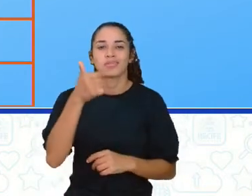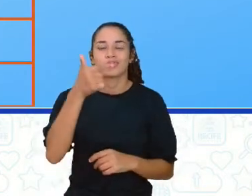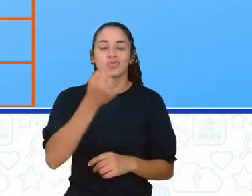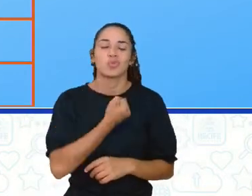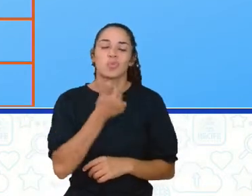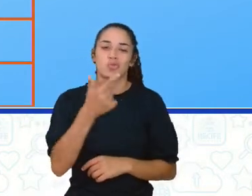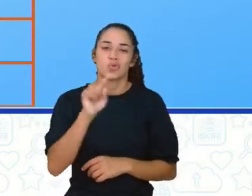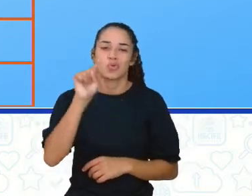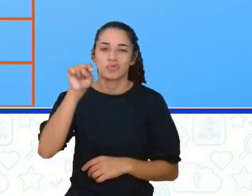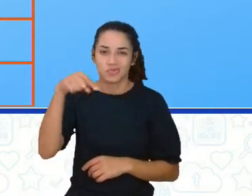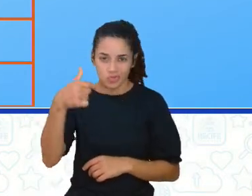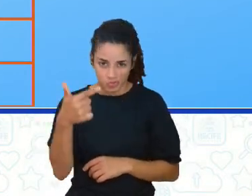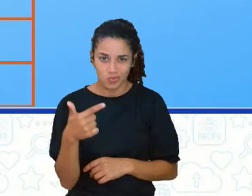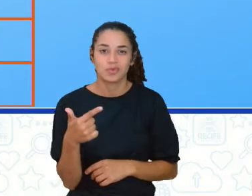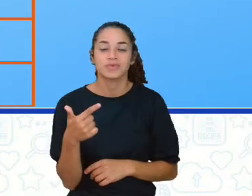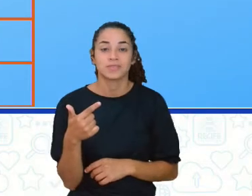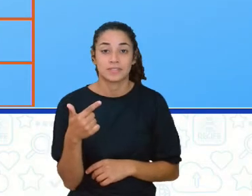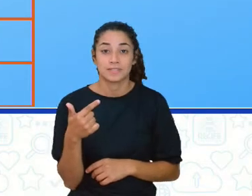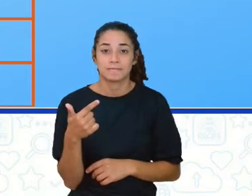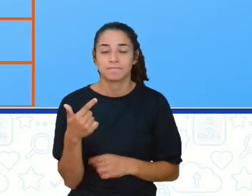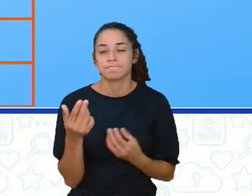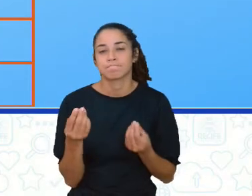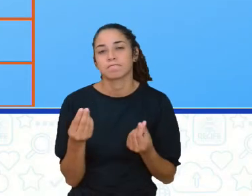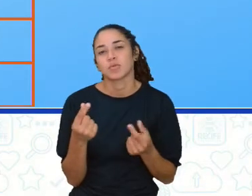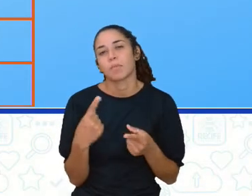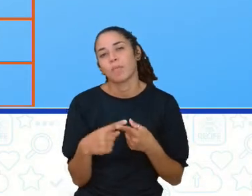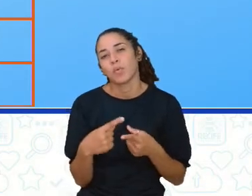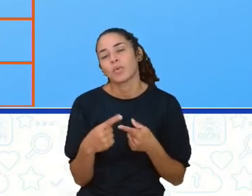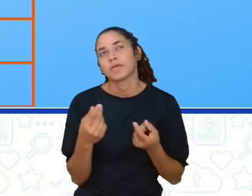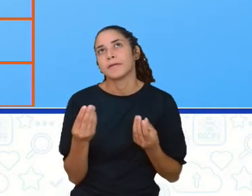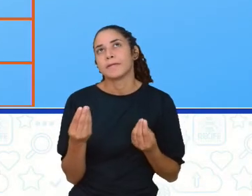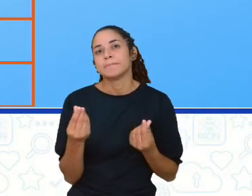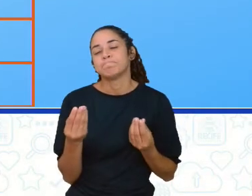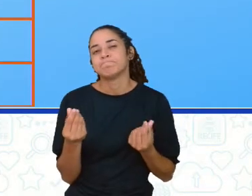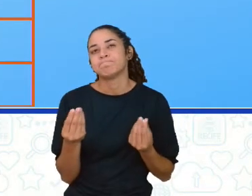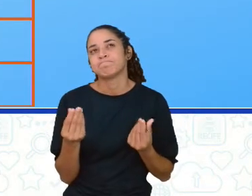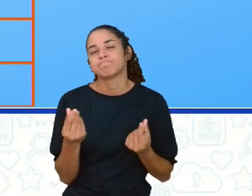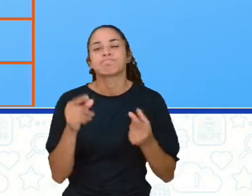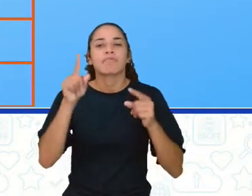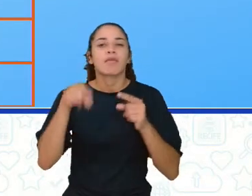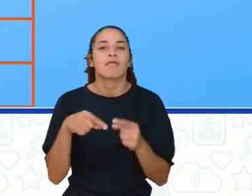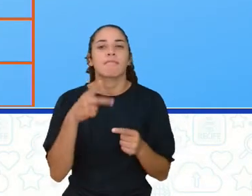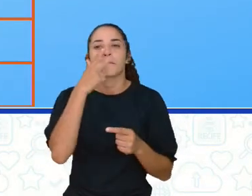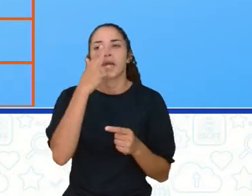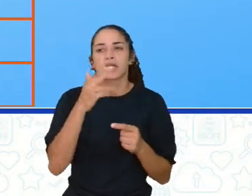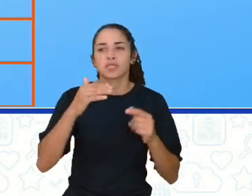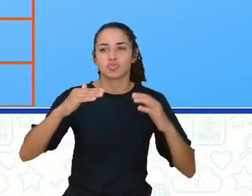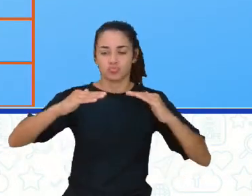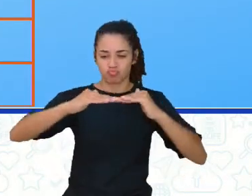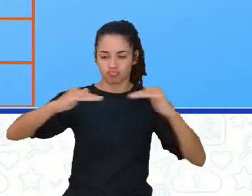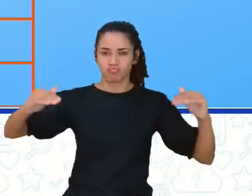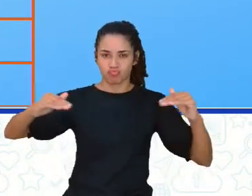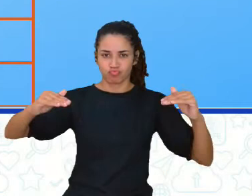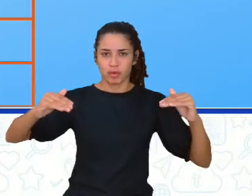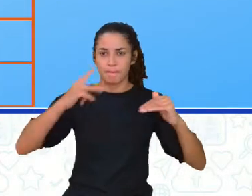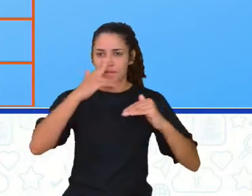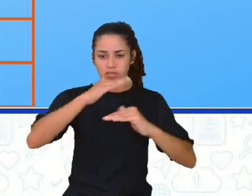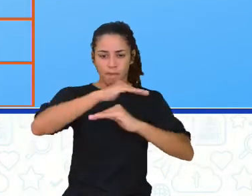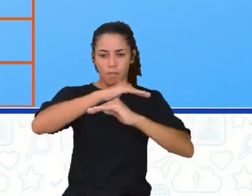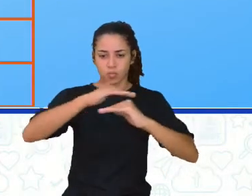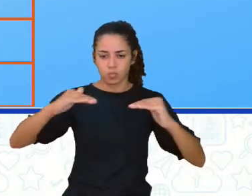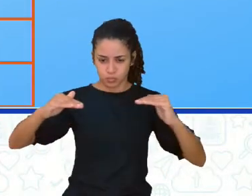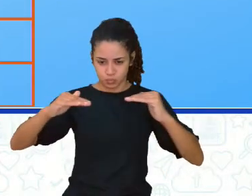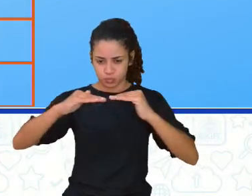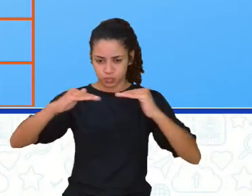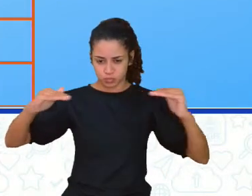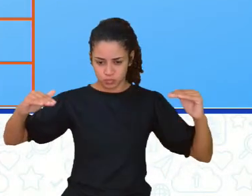eu continuo, como se eu tivesse passado uma paralela ao eixo X, por